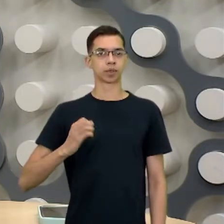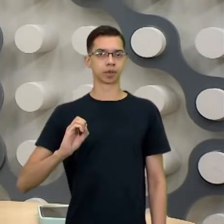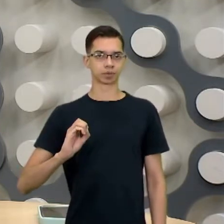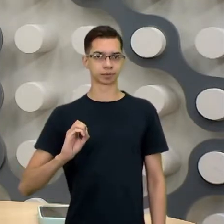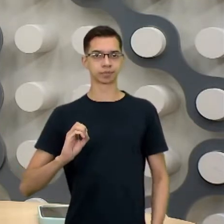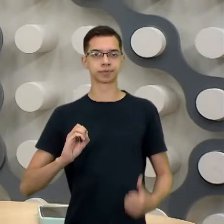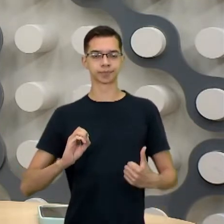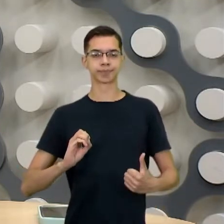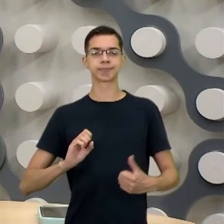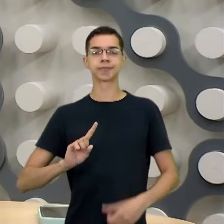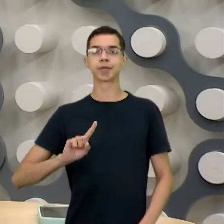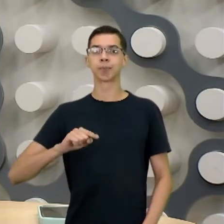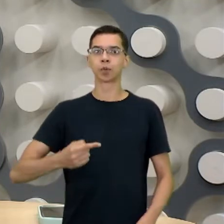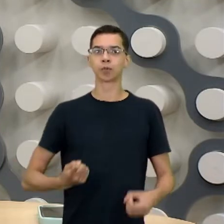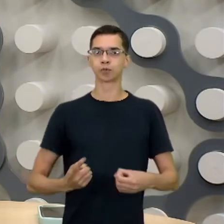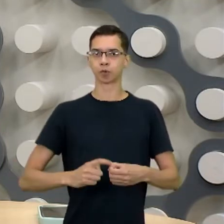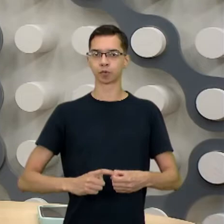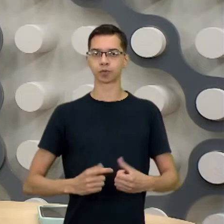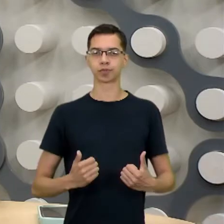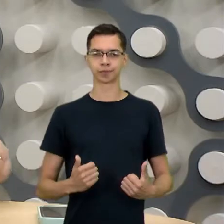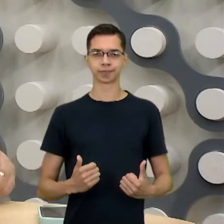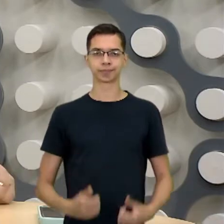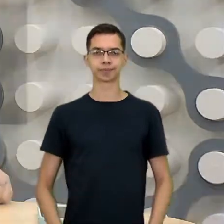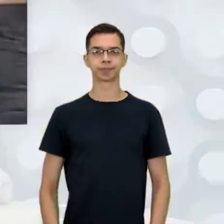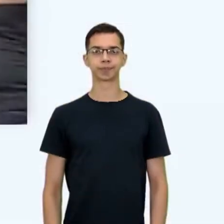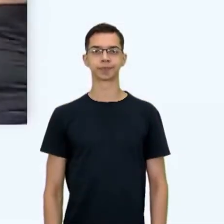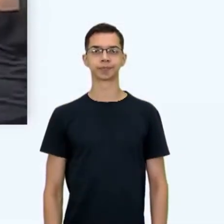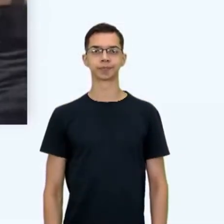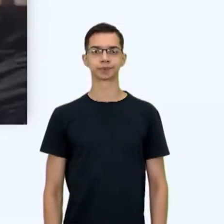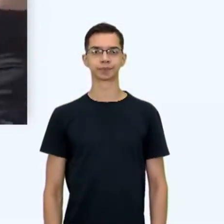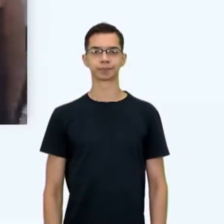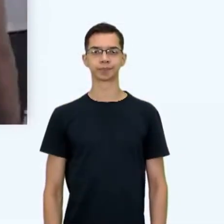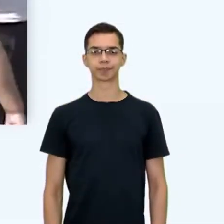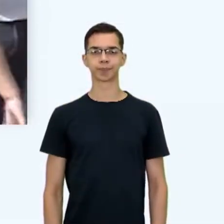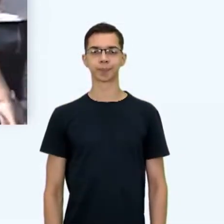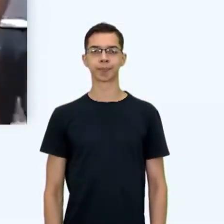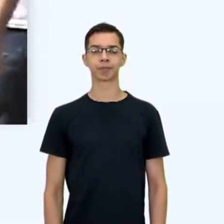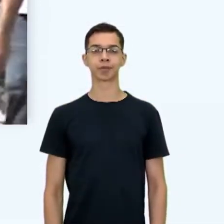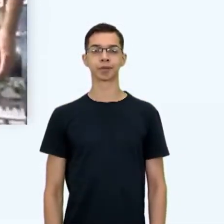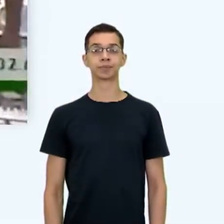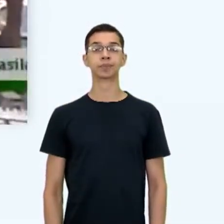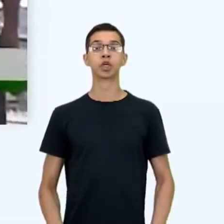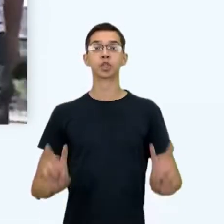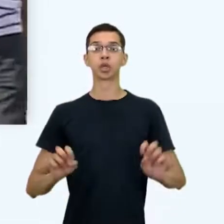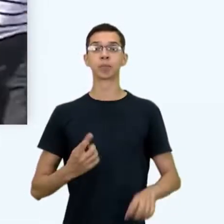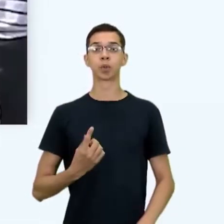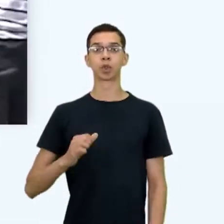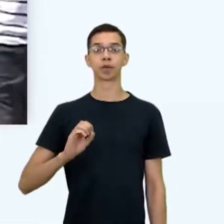aí daqui a pouco nós voltamos, tá certo? Vamos lá. Somos